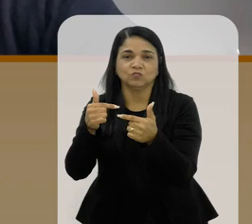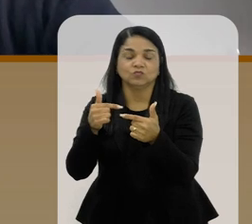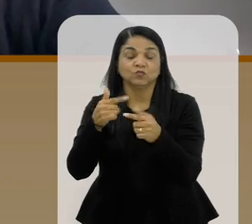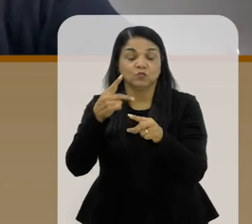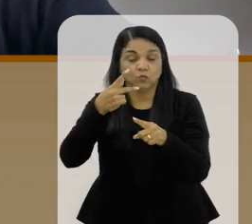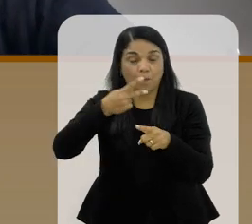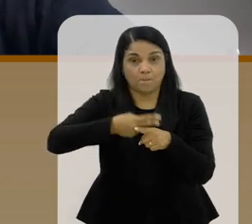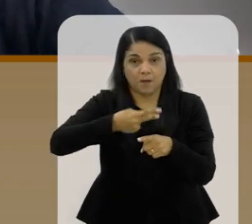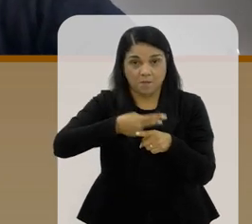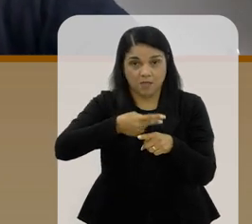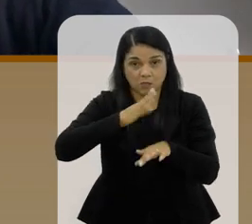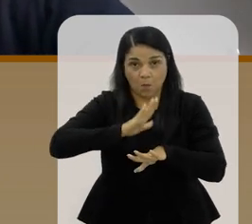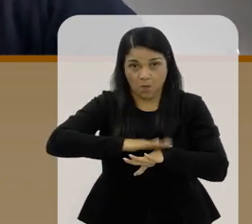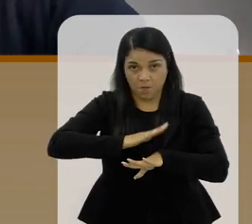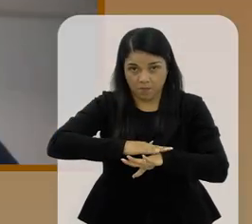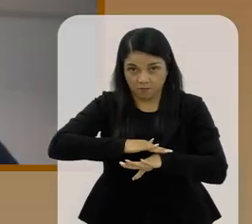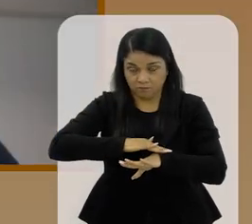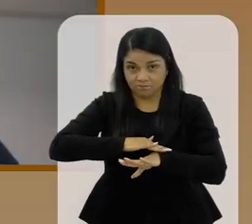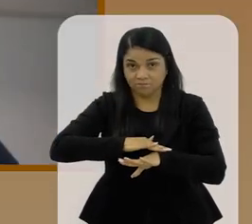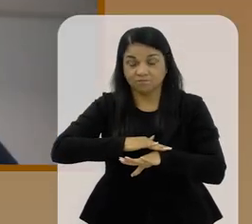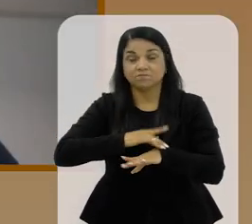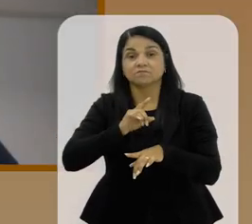até o momento da premiação.